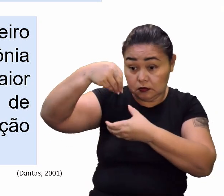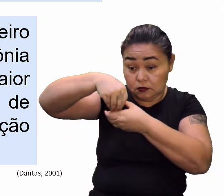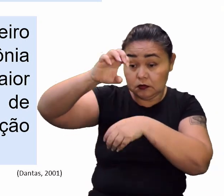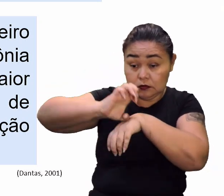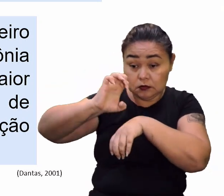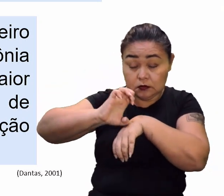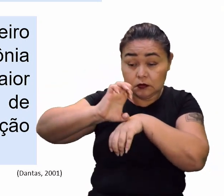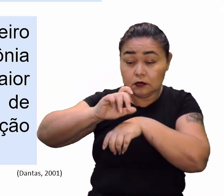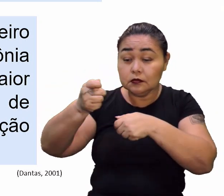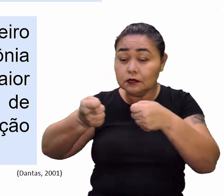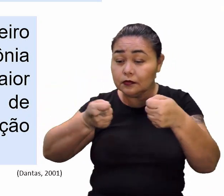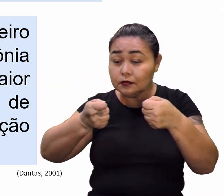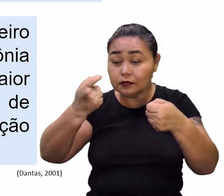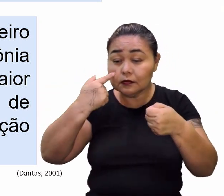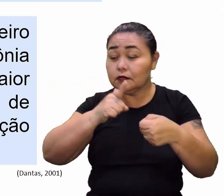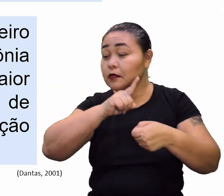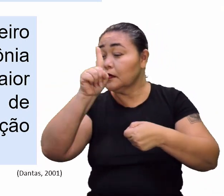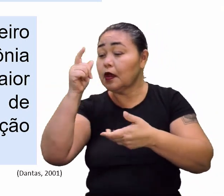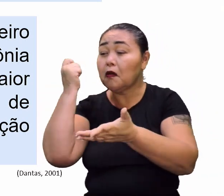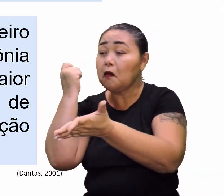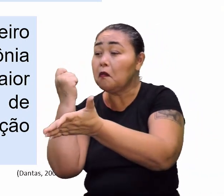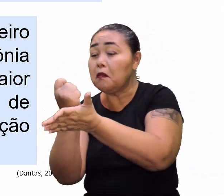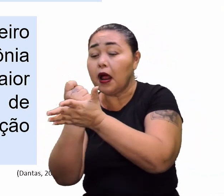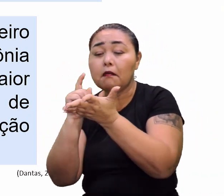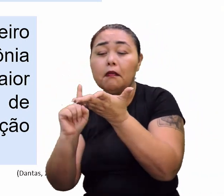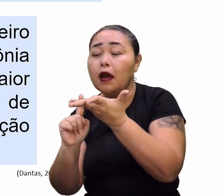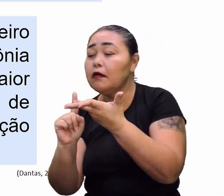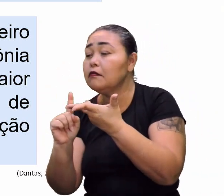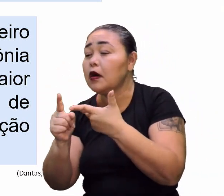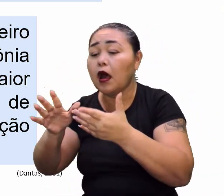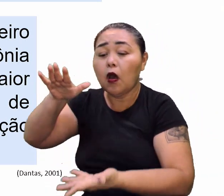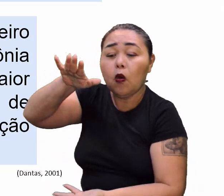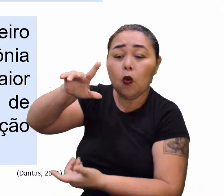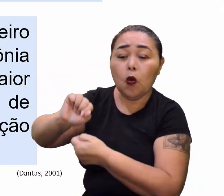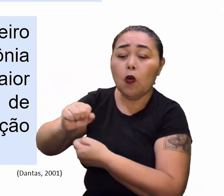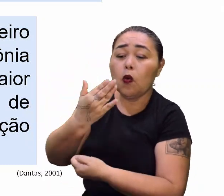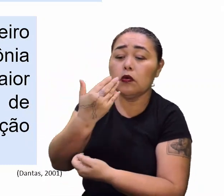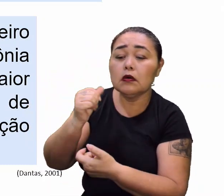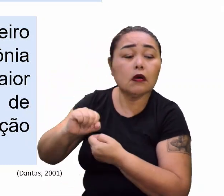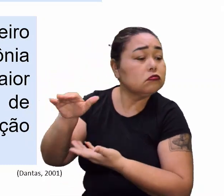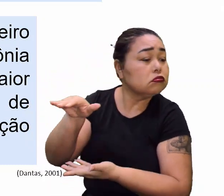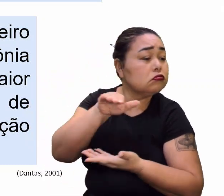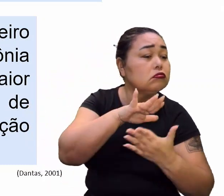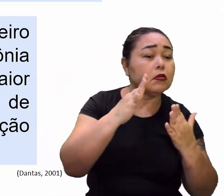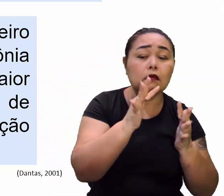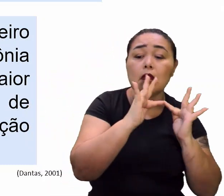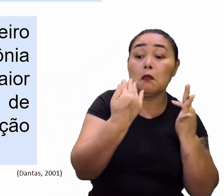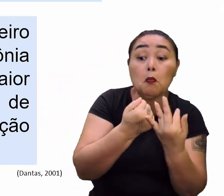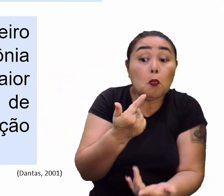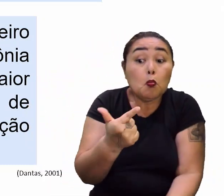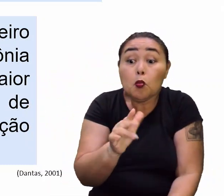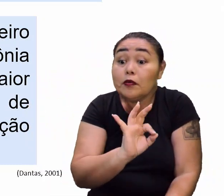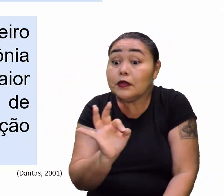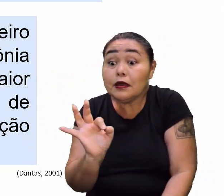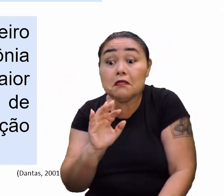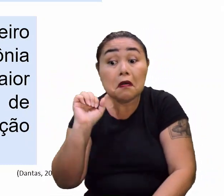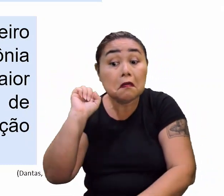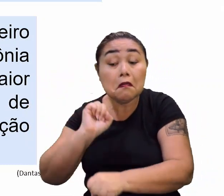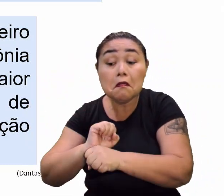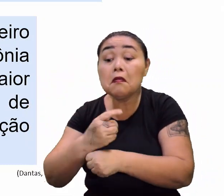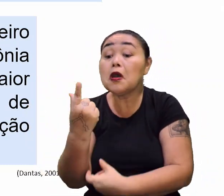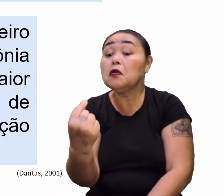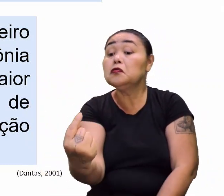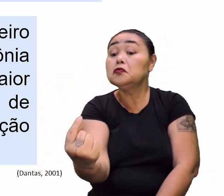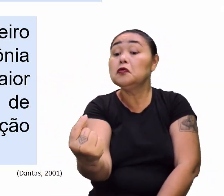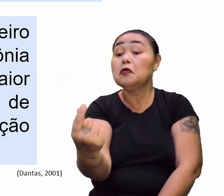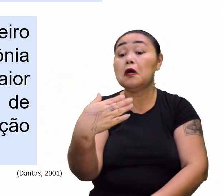que o garimpeiro ia ali, lá na taberna, ia comprar o rancho dele para alimentar a família, isso parou de existir. Exatamente. Porque o dinheiro